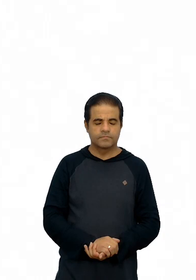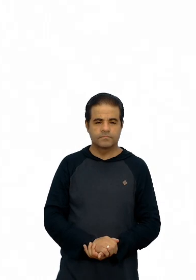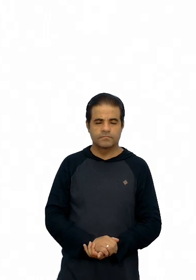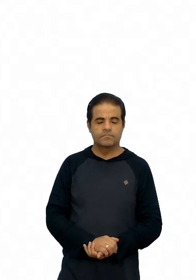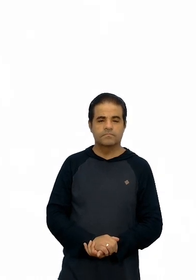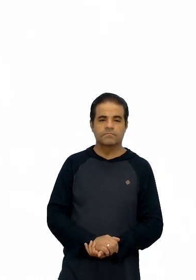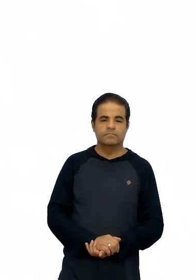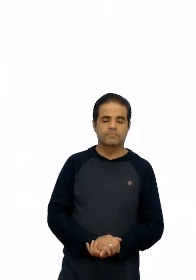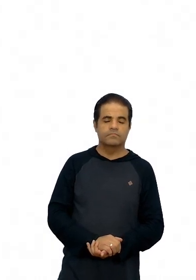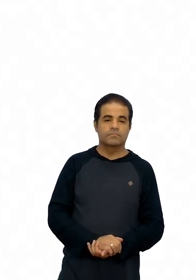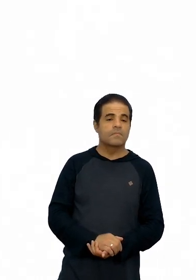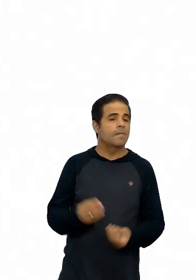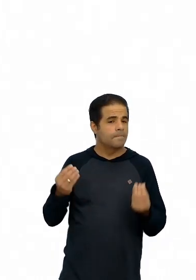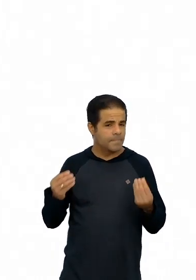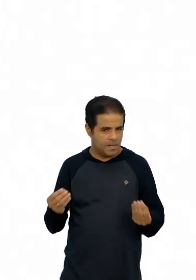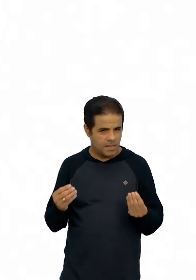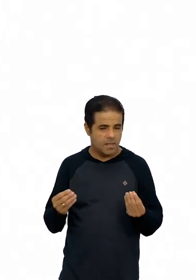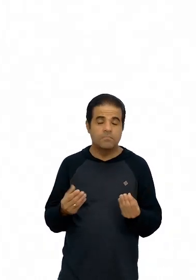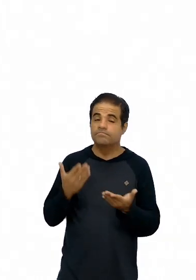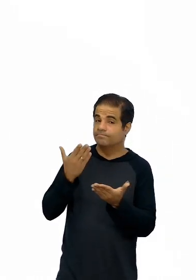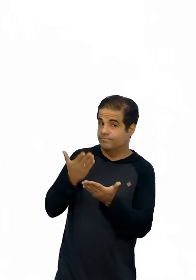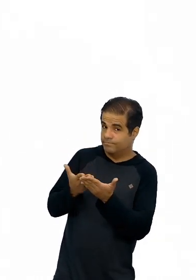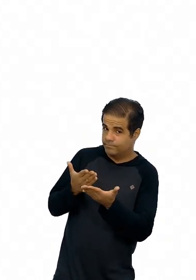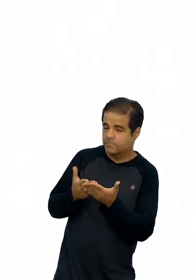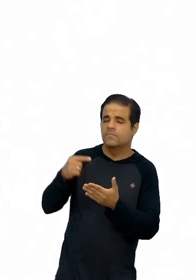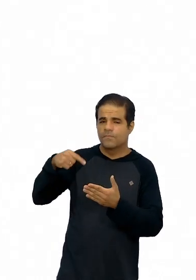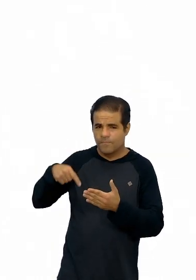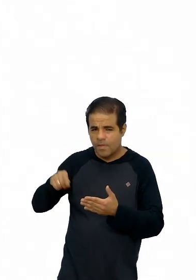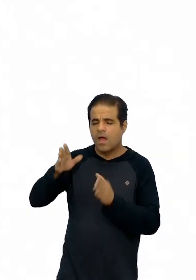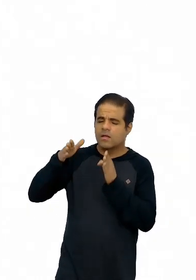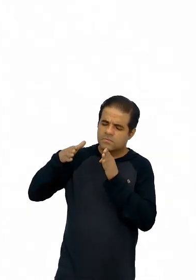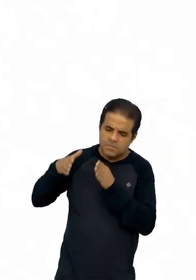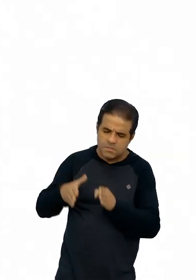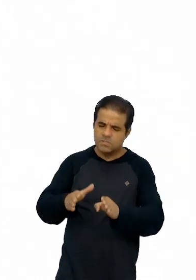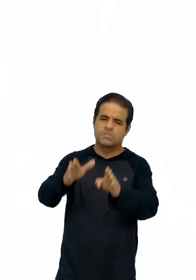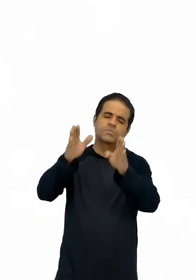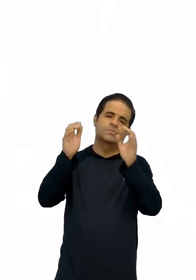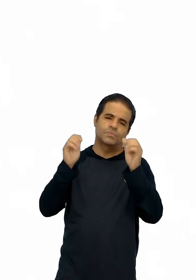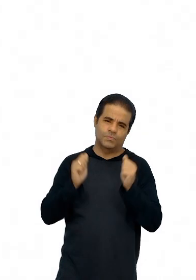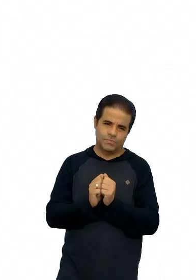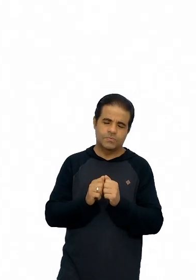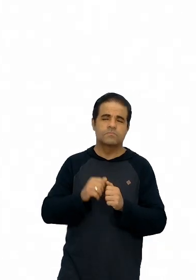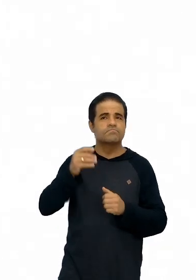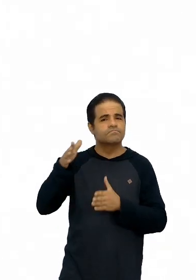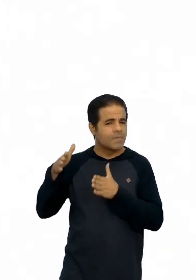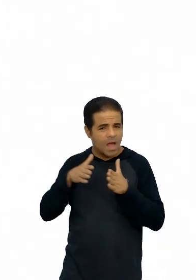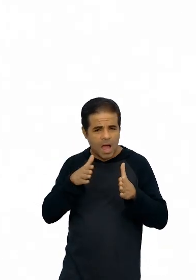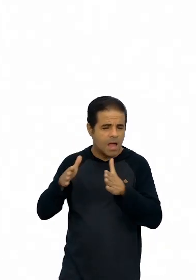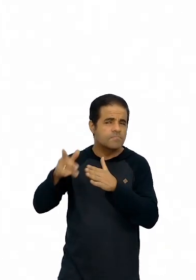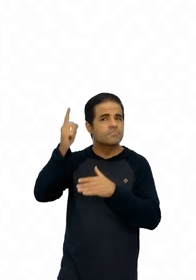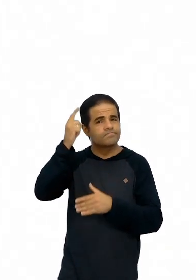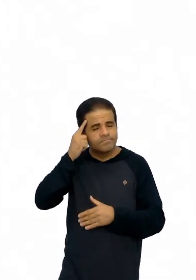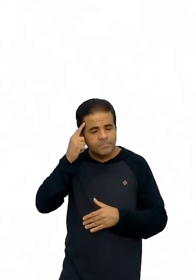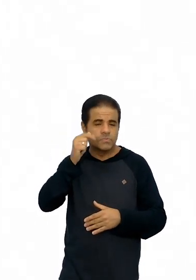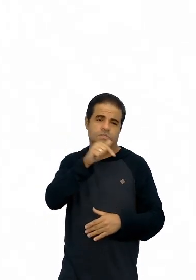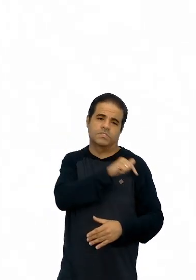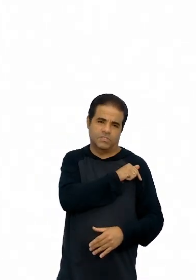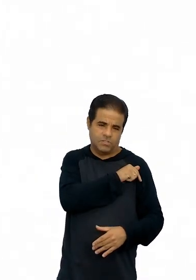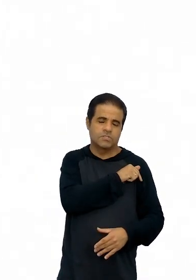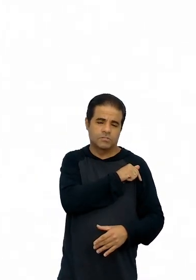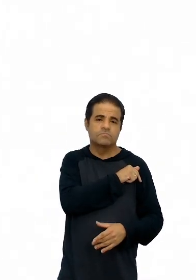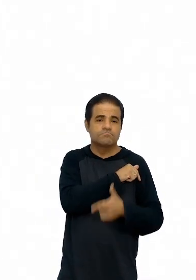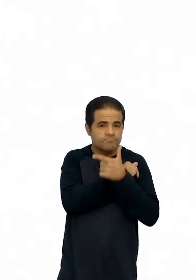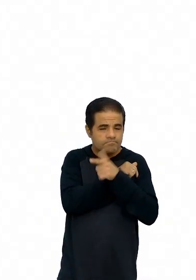Para quê? Né? Para que o estudante vá trilhando com vocês, né, nesse percurso do sétimo ano,